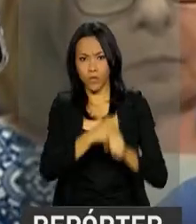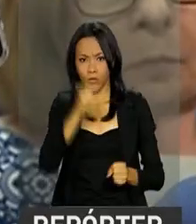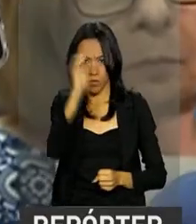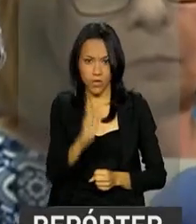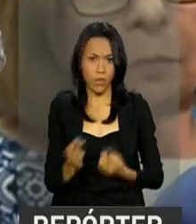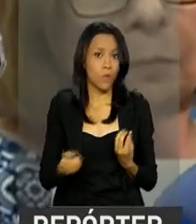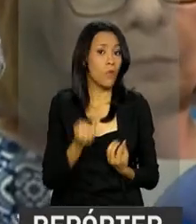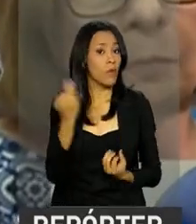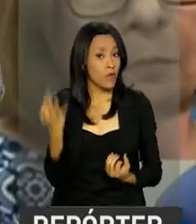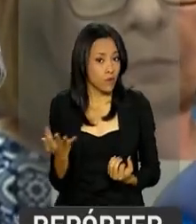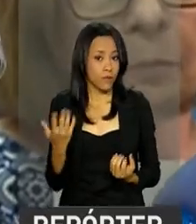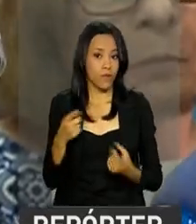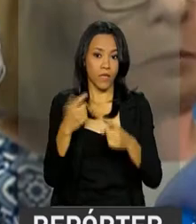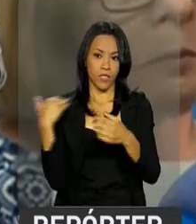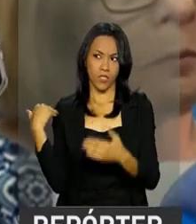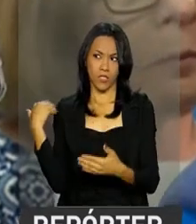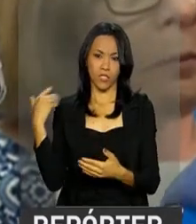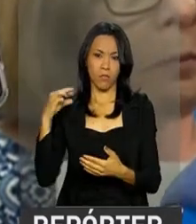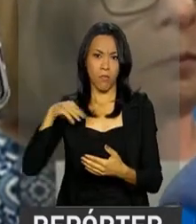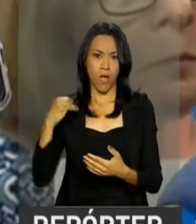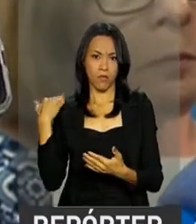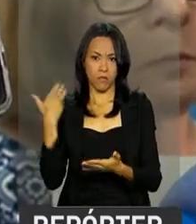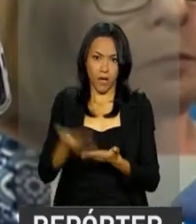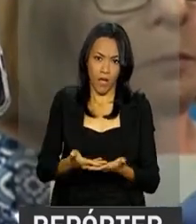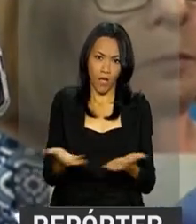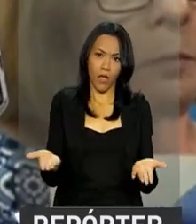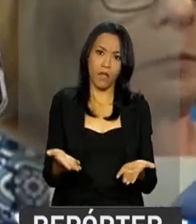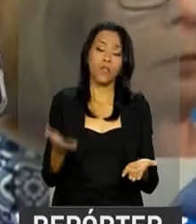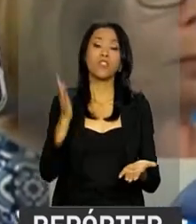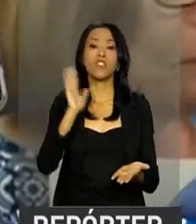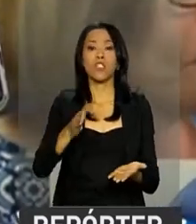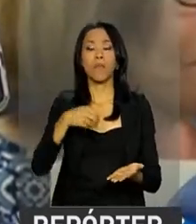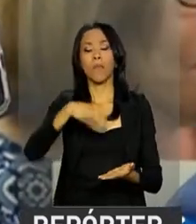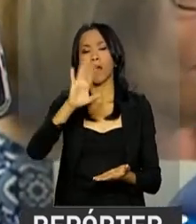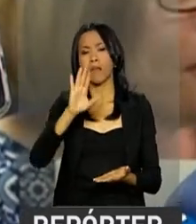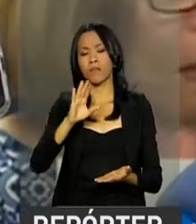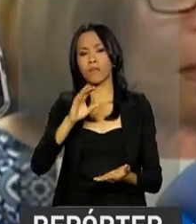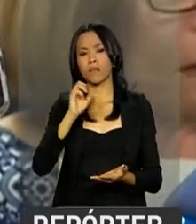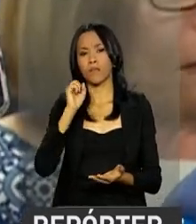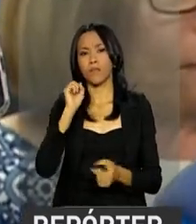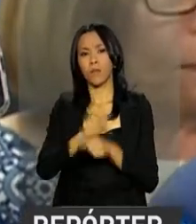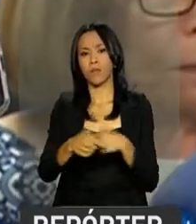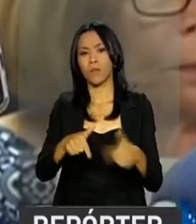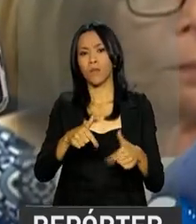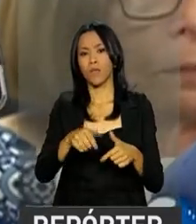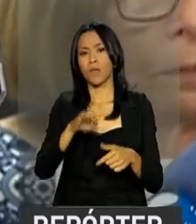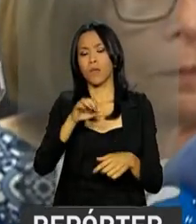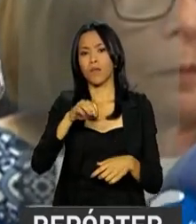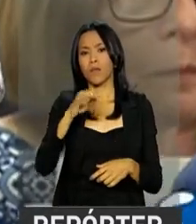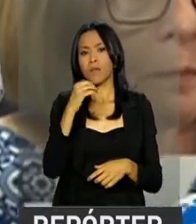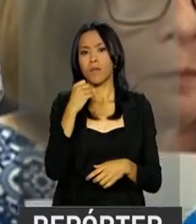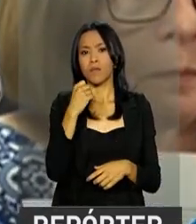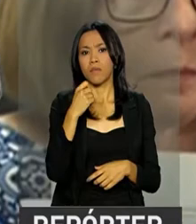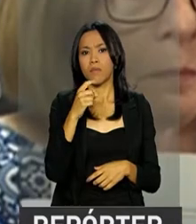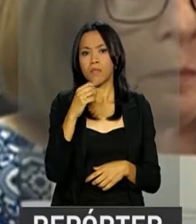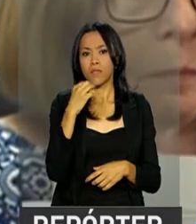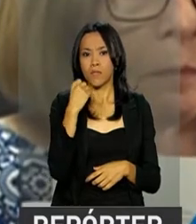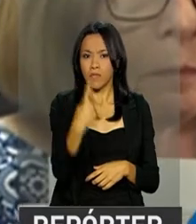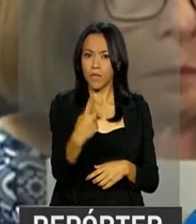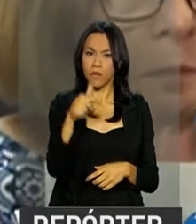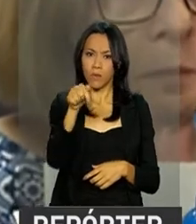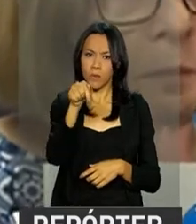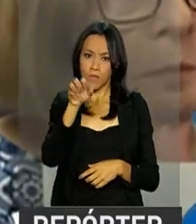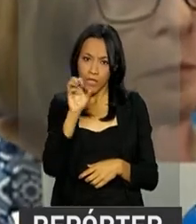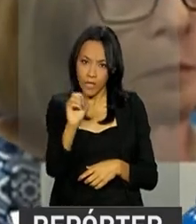de maio pra cá só na faixa 1 do programa nós entregamos mais de 170 mil unidades habitacionais